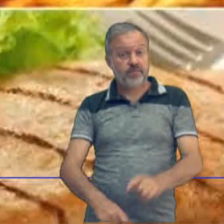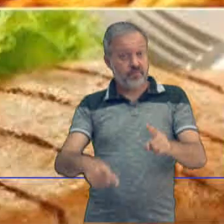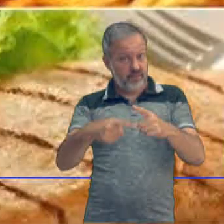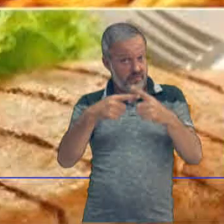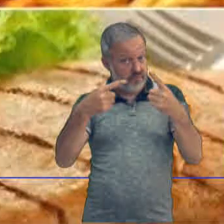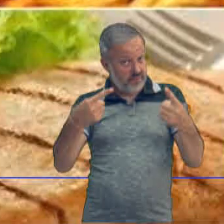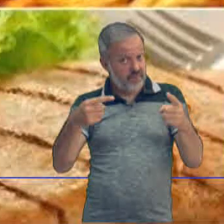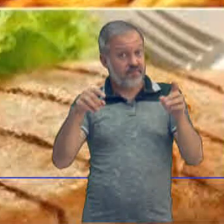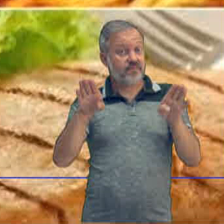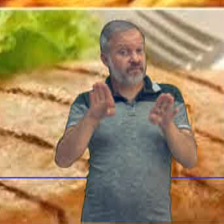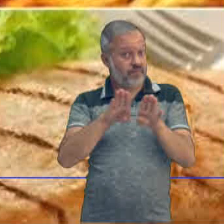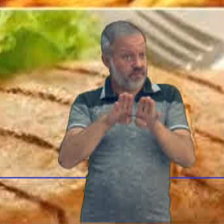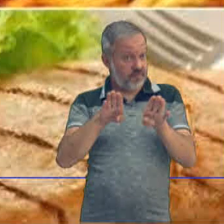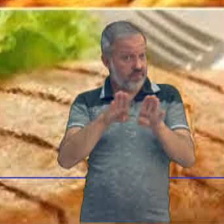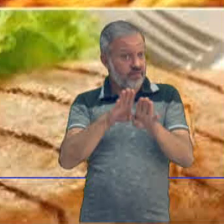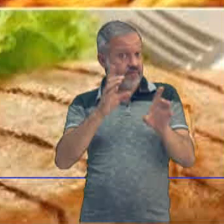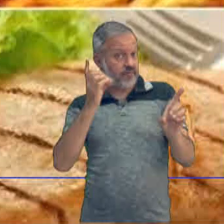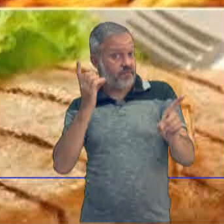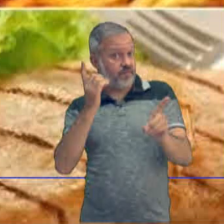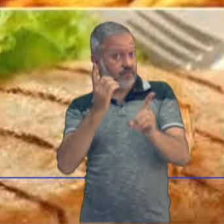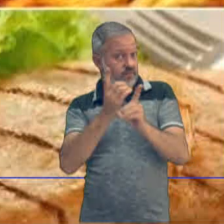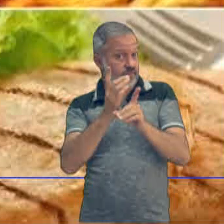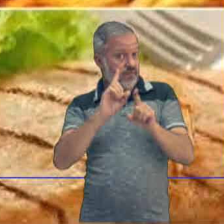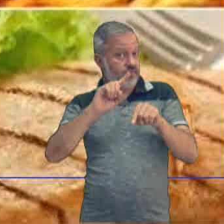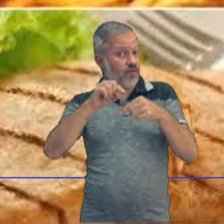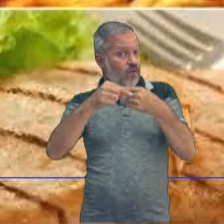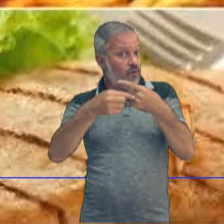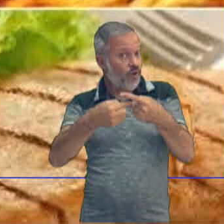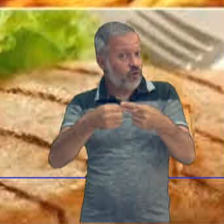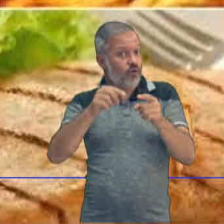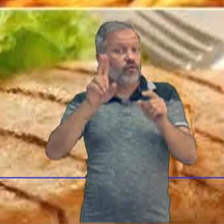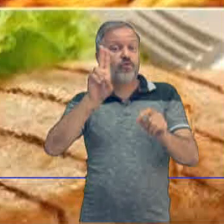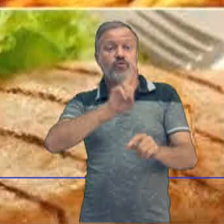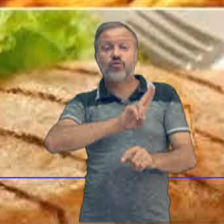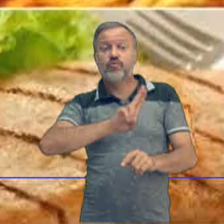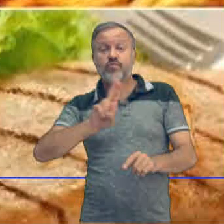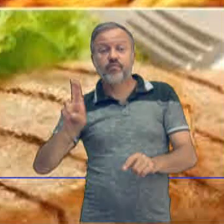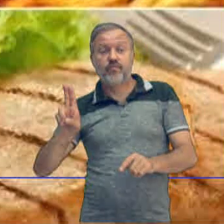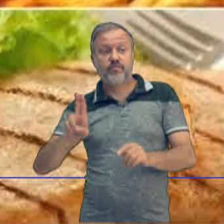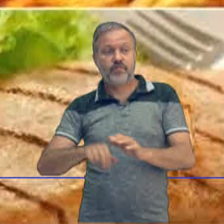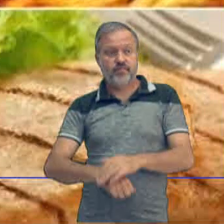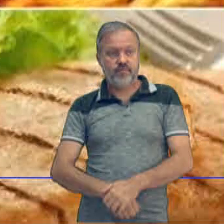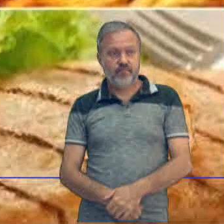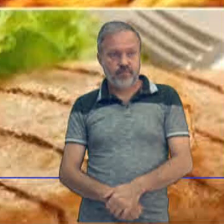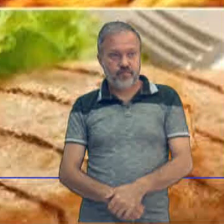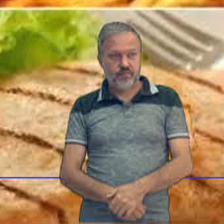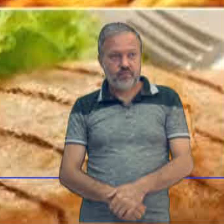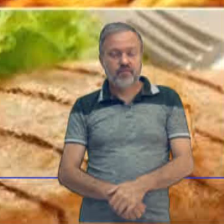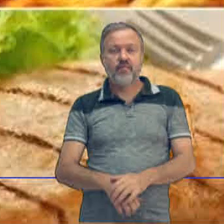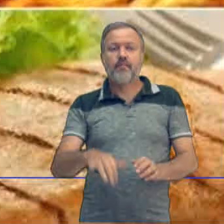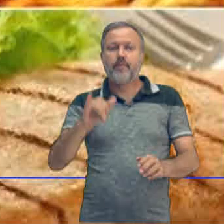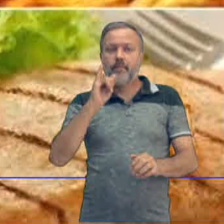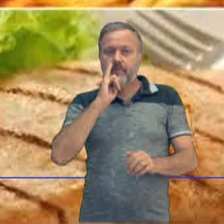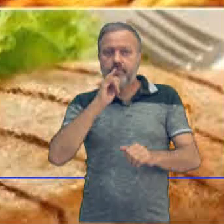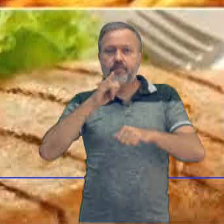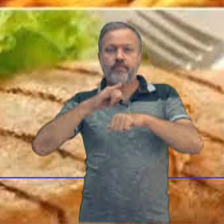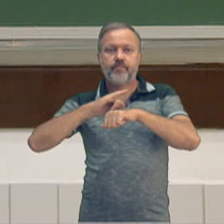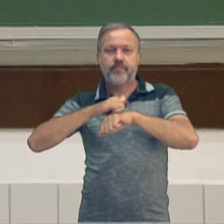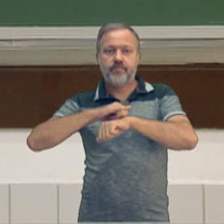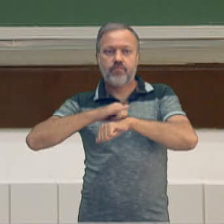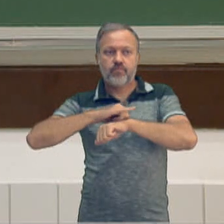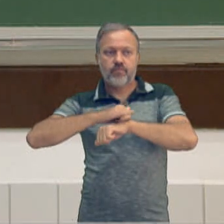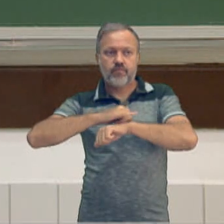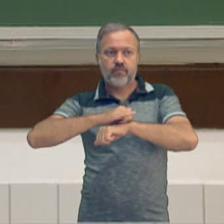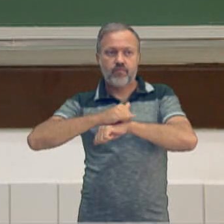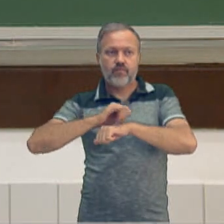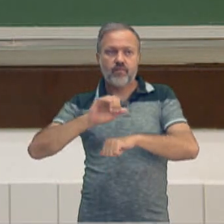encontram outros nomes, outras classificações para gordura. Por exemplo, gordura hidrogenada, gordura trans.